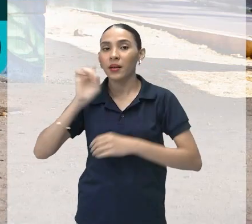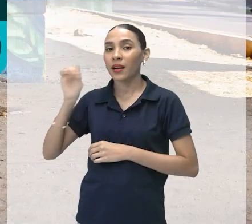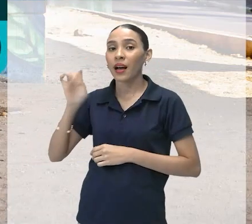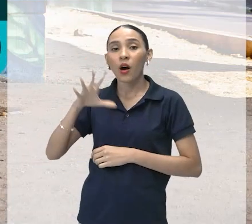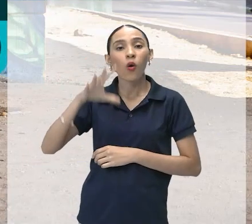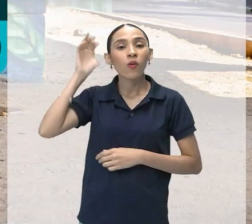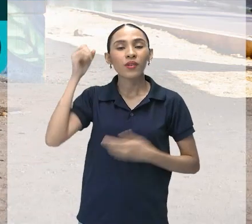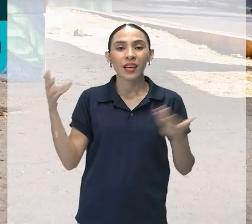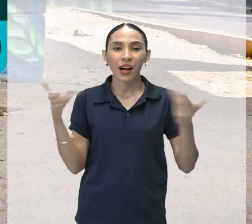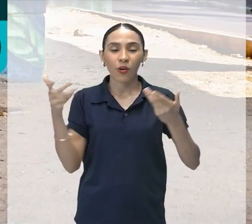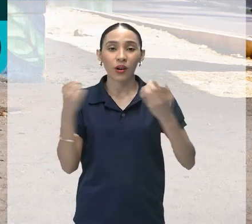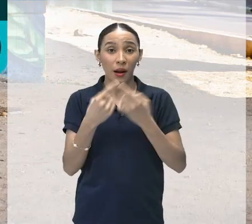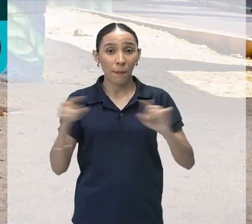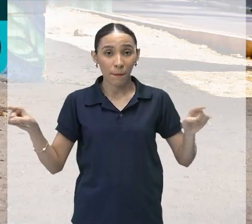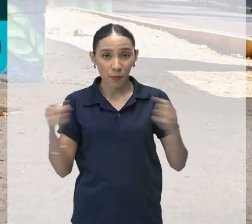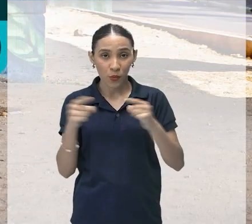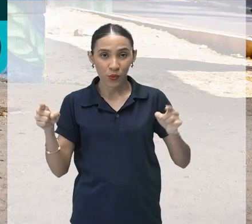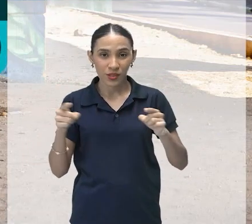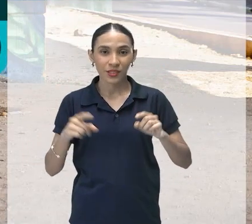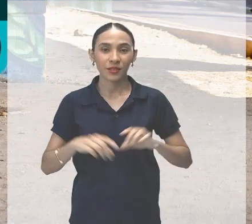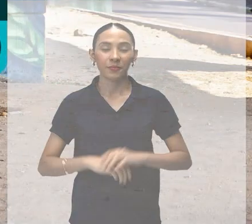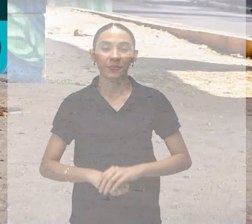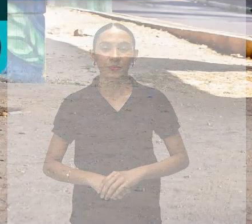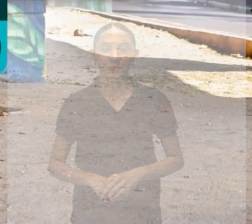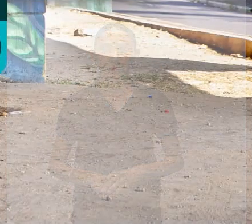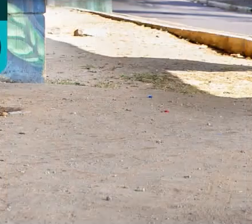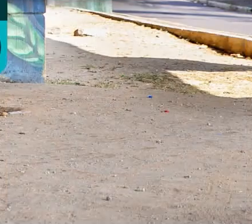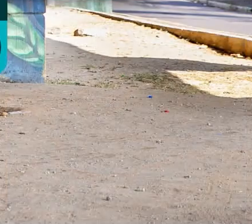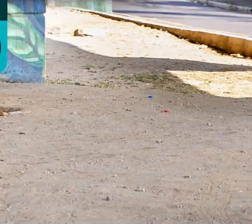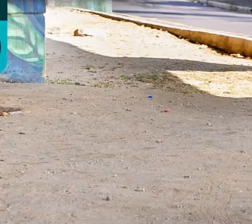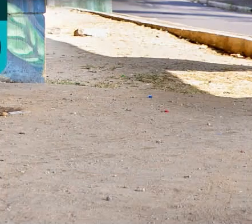vamos ouvir um pouco da música, que é o rap. Vamos ouvi-la?